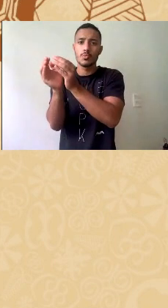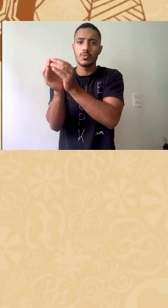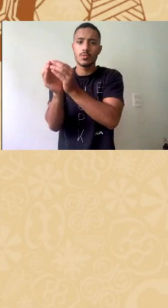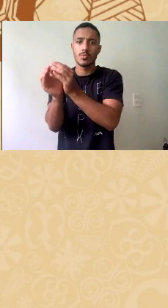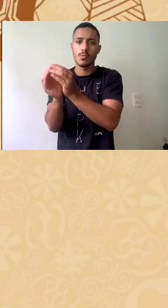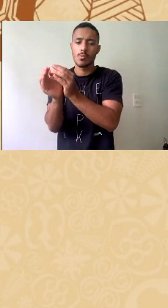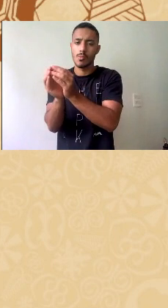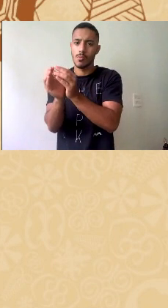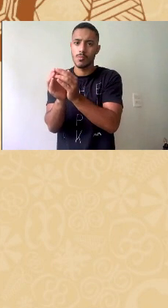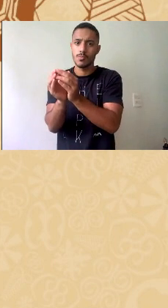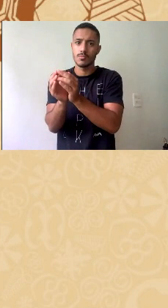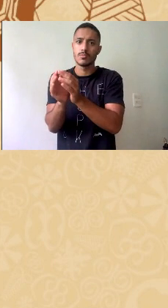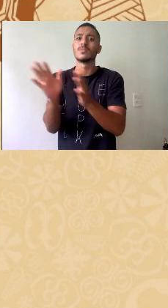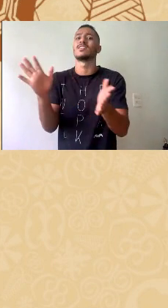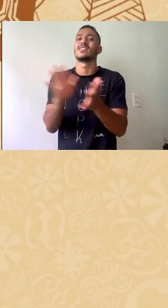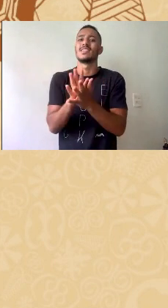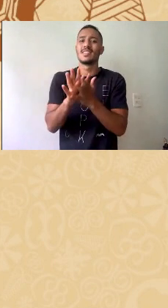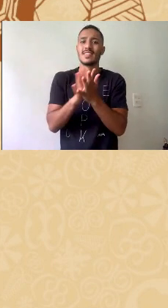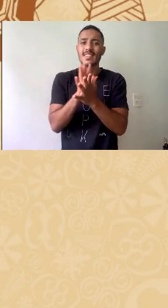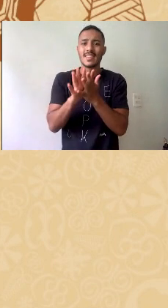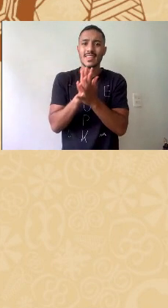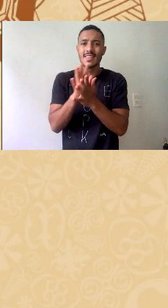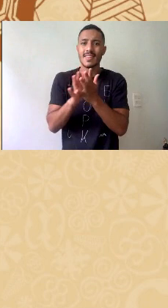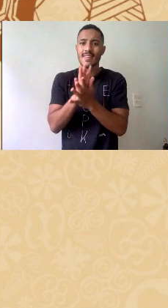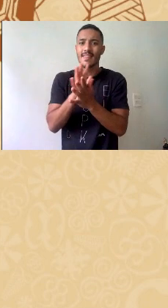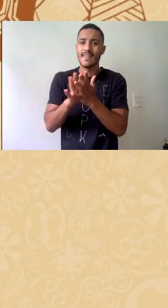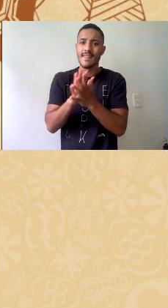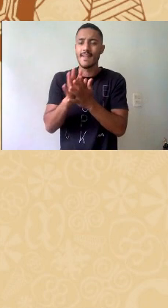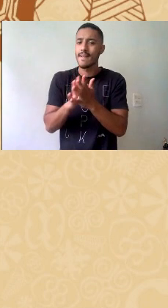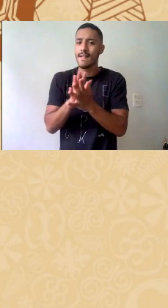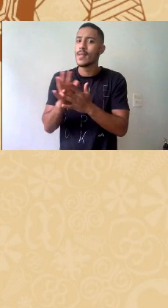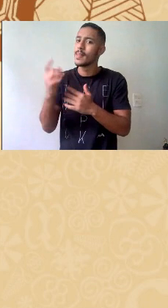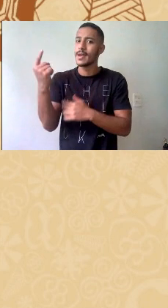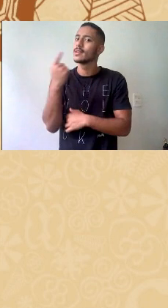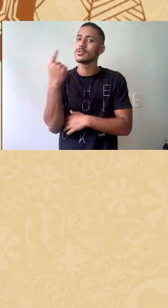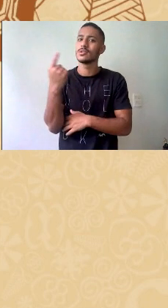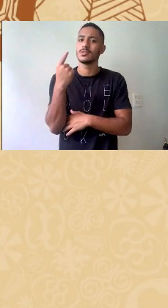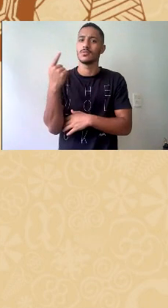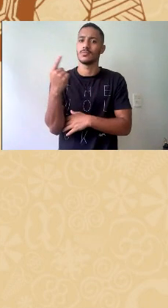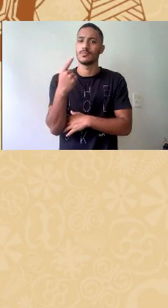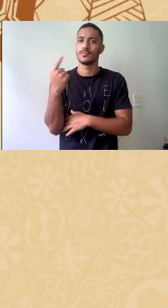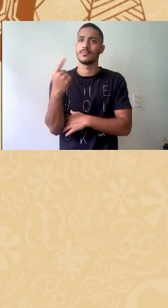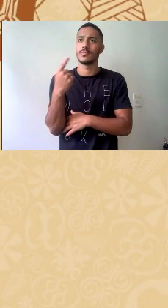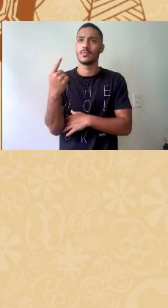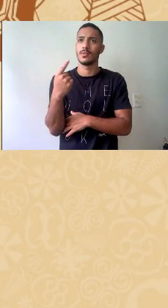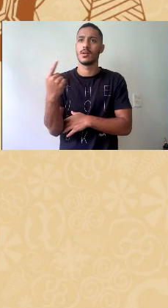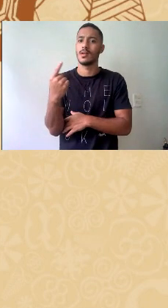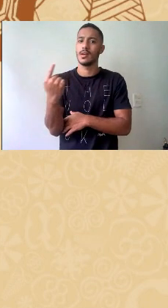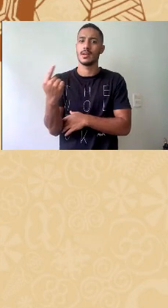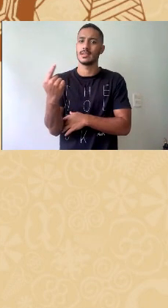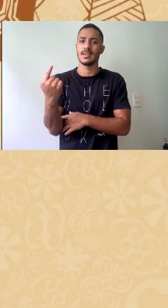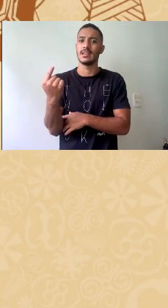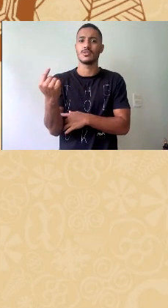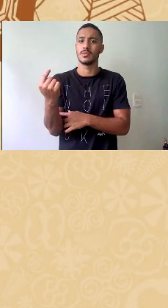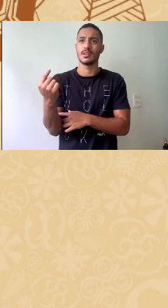Nada sobre eles, sem eles. Nunca se esqueçam. Próximo.